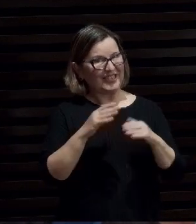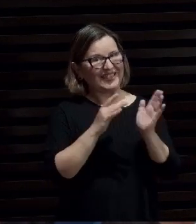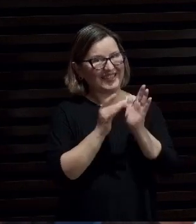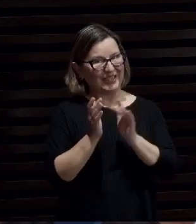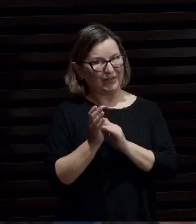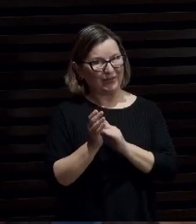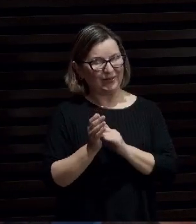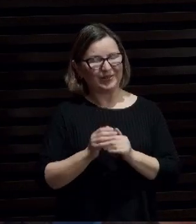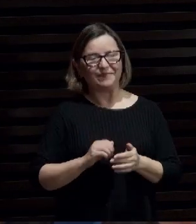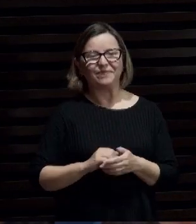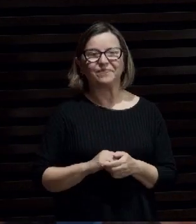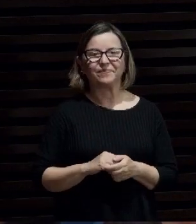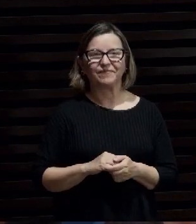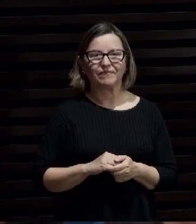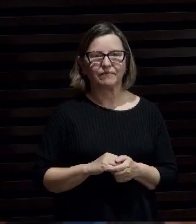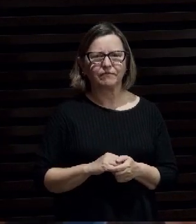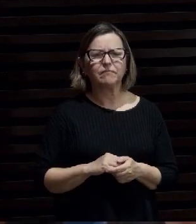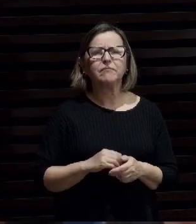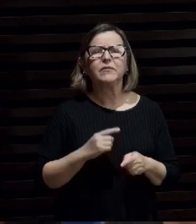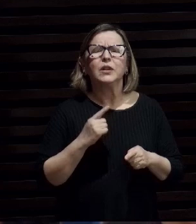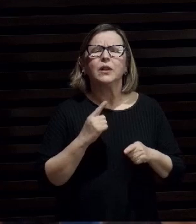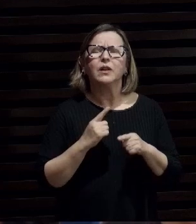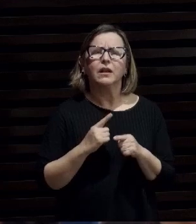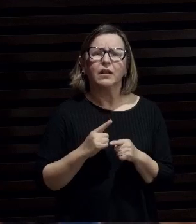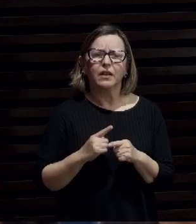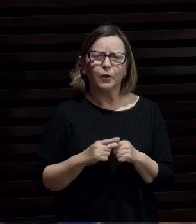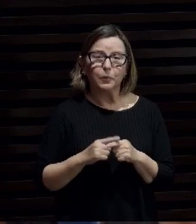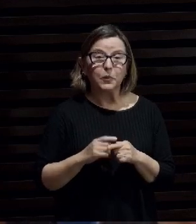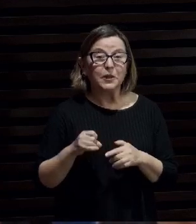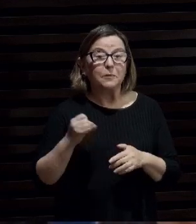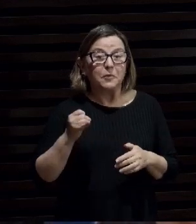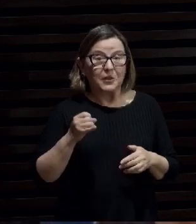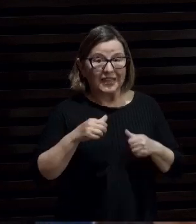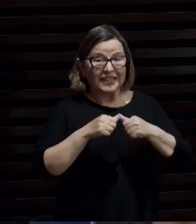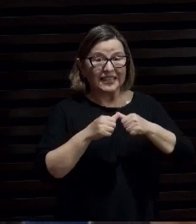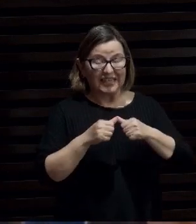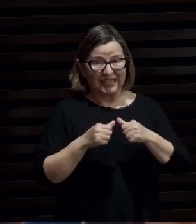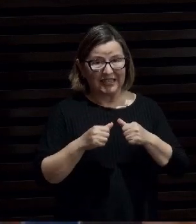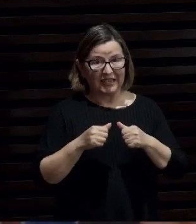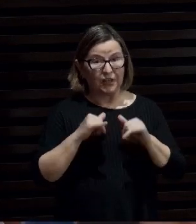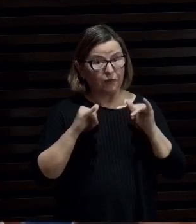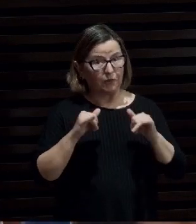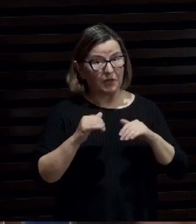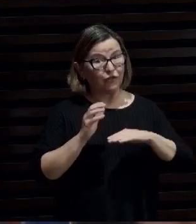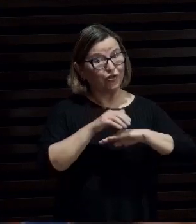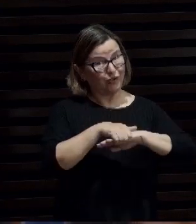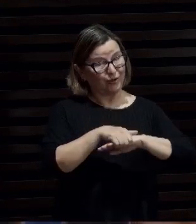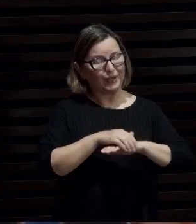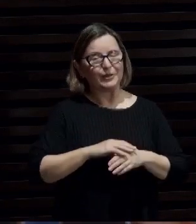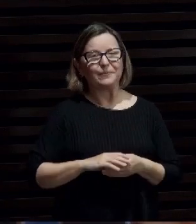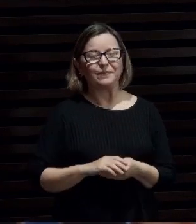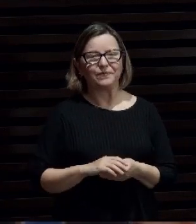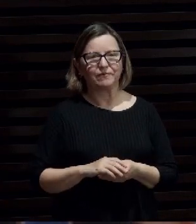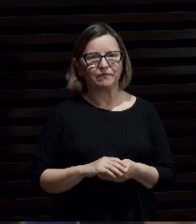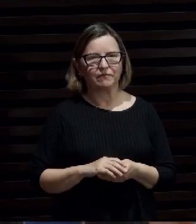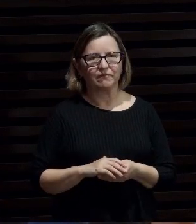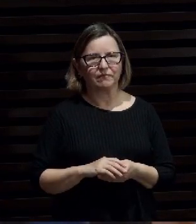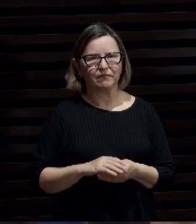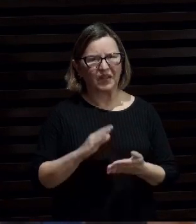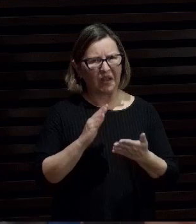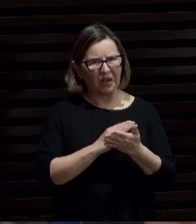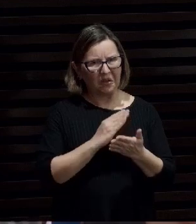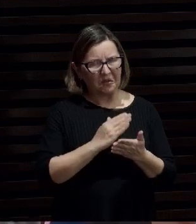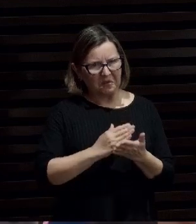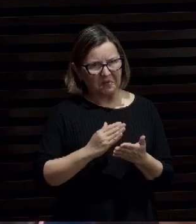noite. Por que tem essa informação aqui? O que isso vai mudar? Uns entendem que ele, em respeito a Jesus, que era um